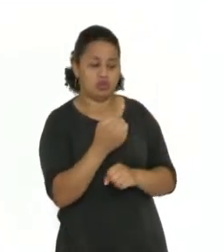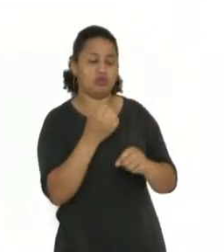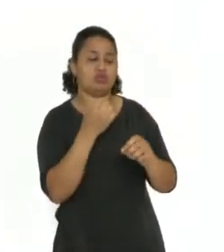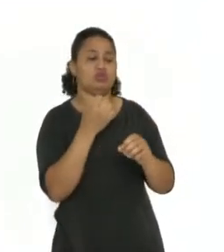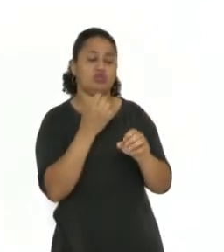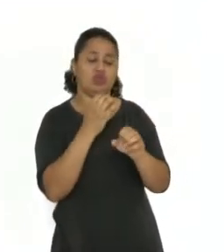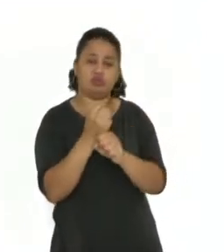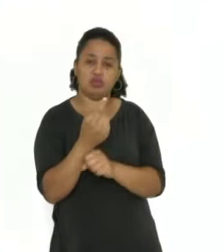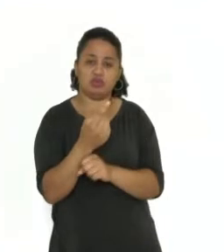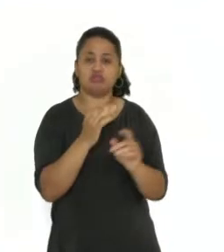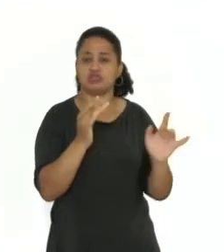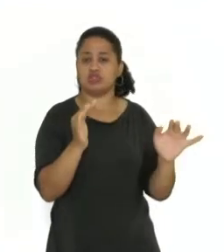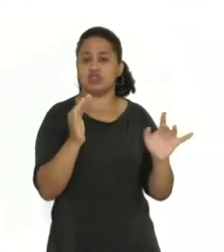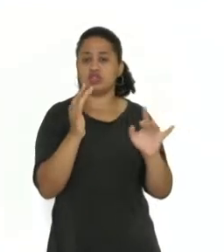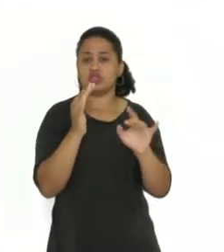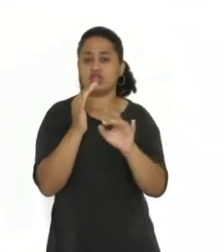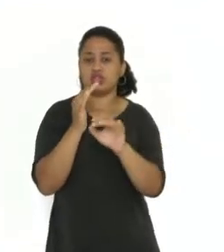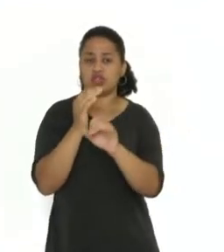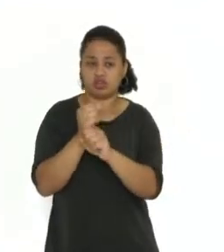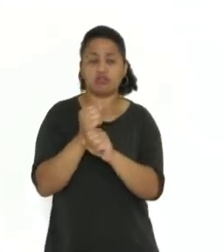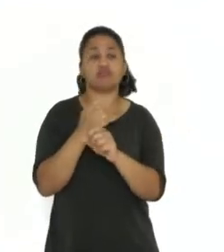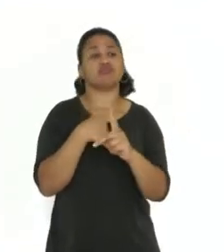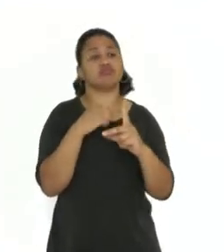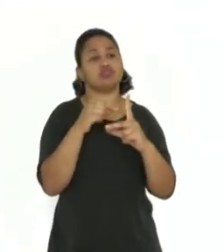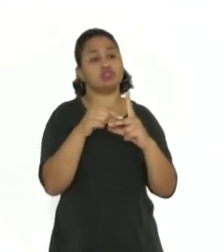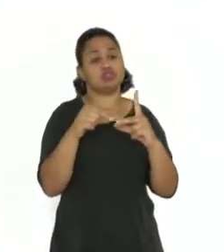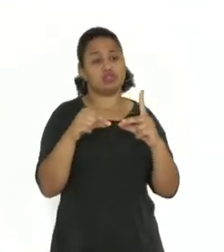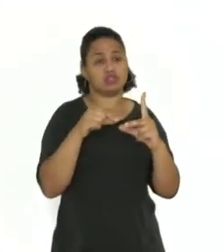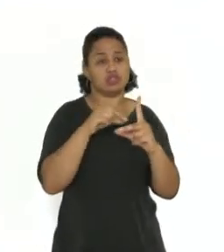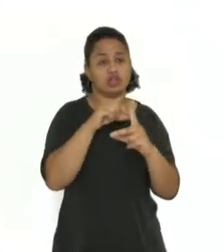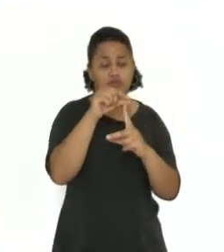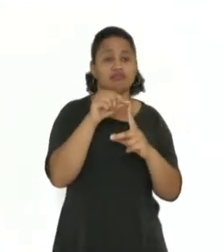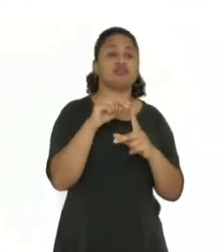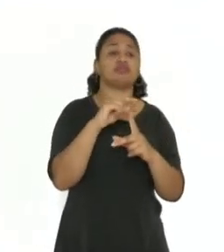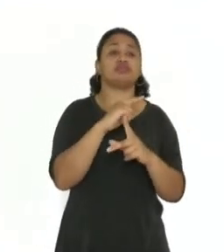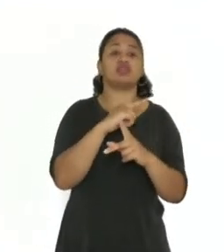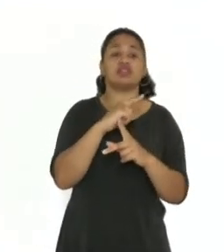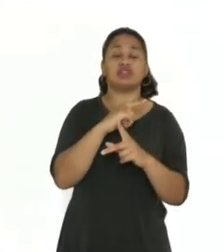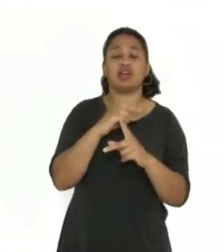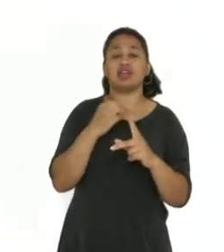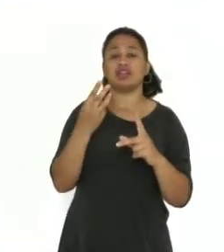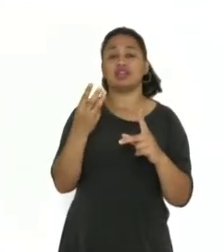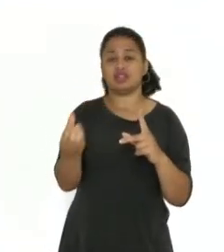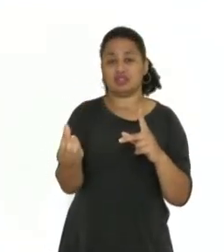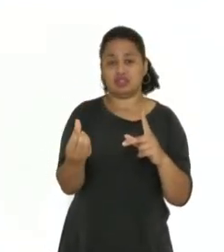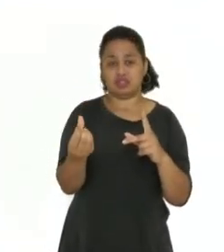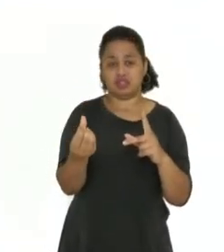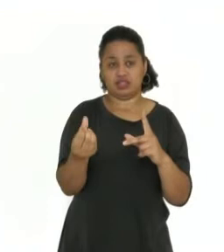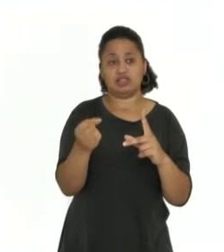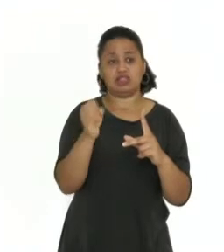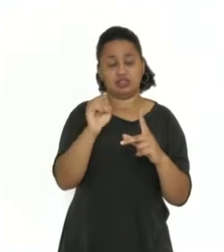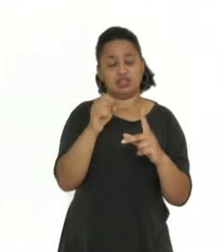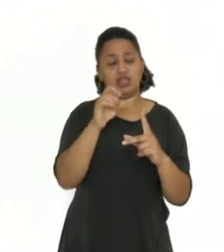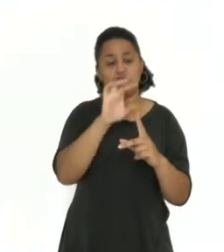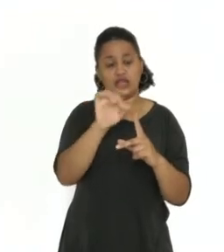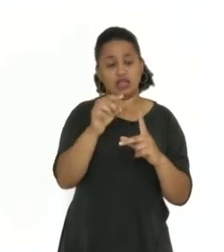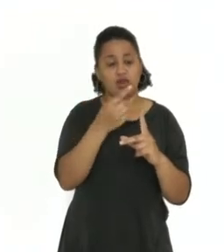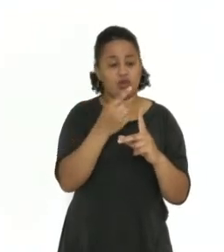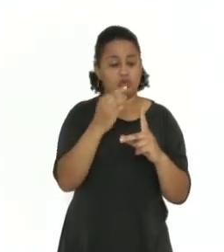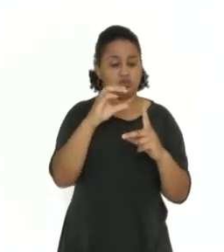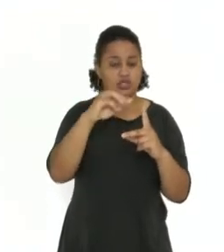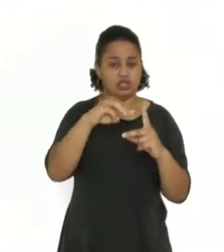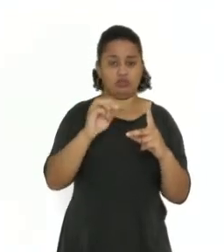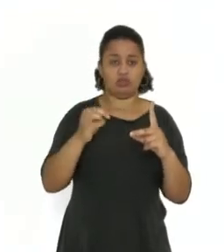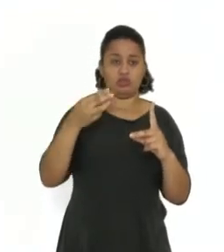Então, assim vai contando 3, 3, 4, 5, e ele tem 36. Se cada um mede 1 centímetro cúbico,